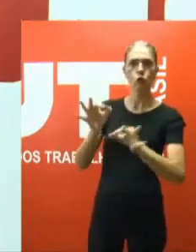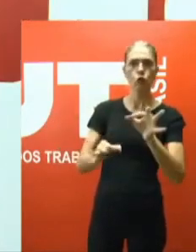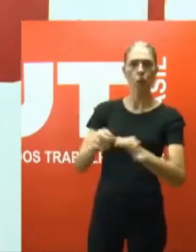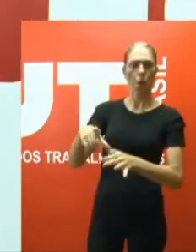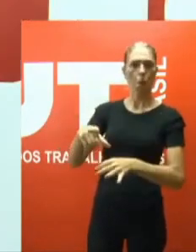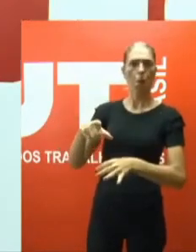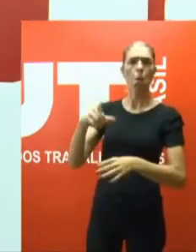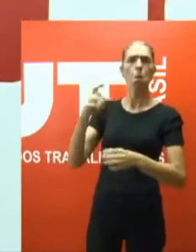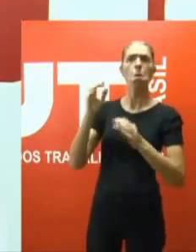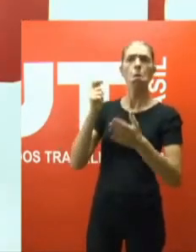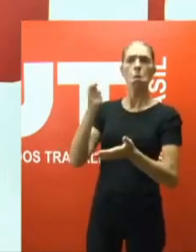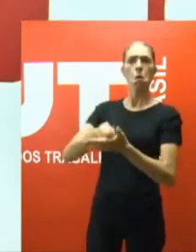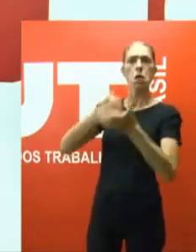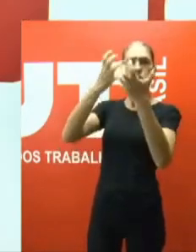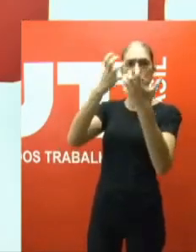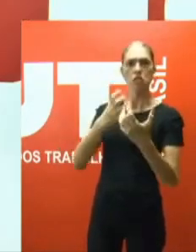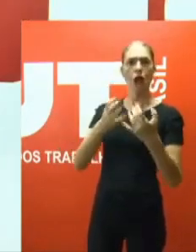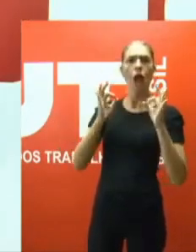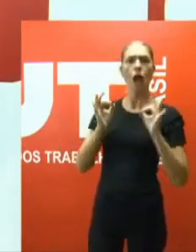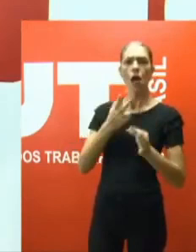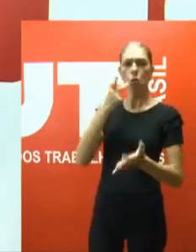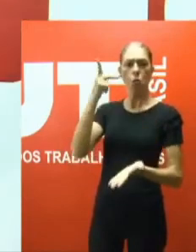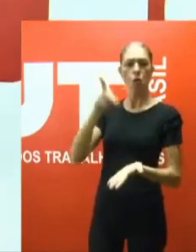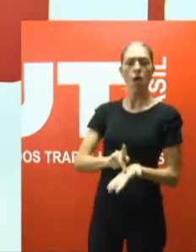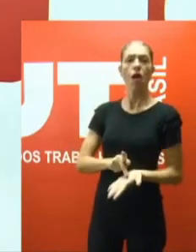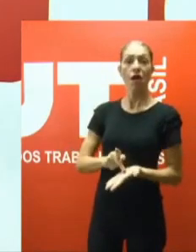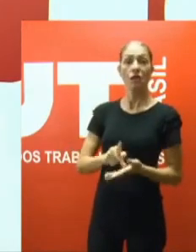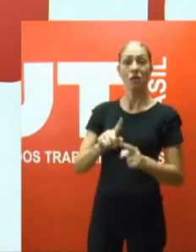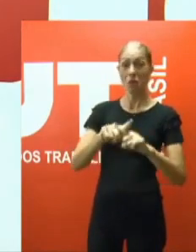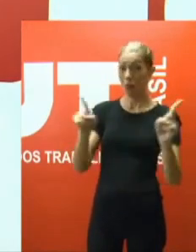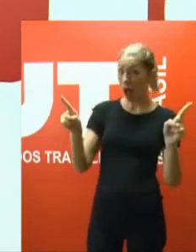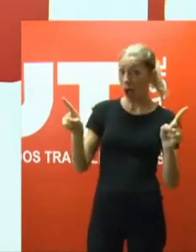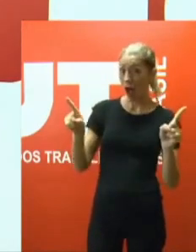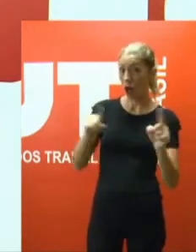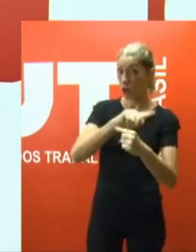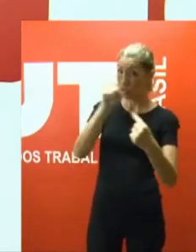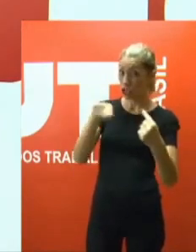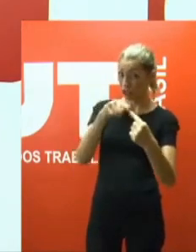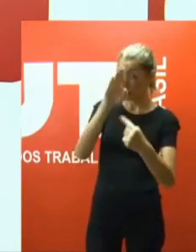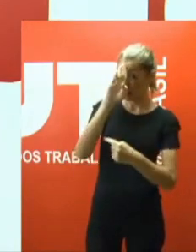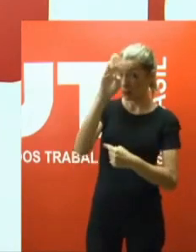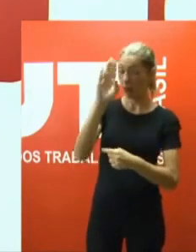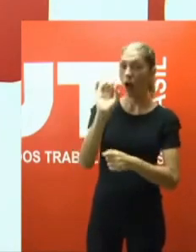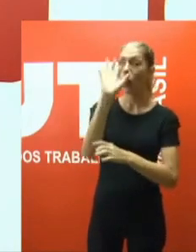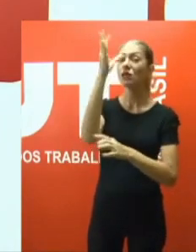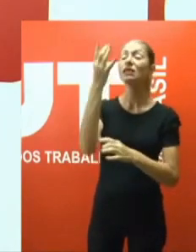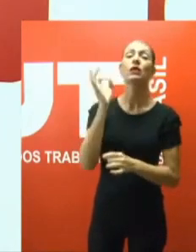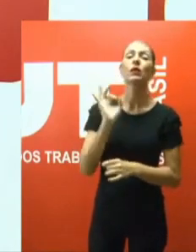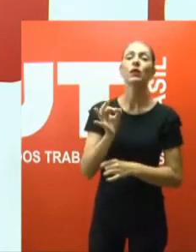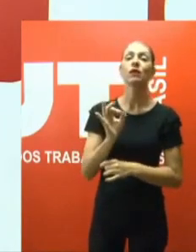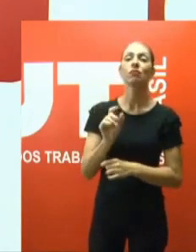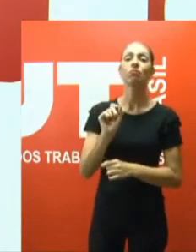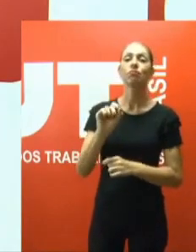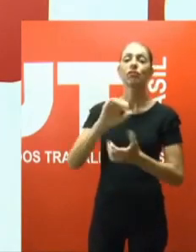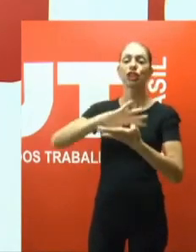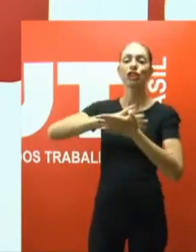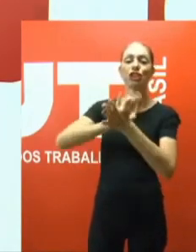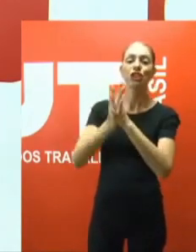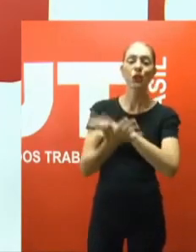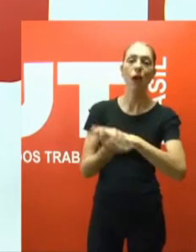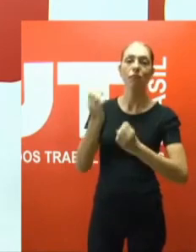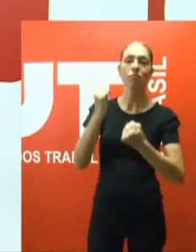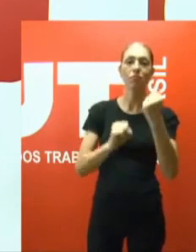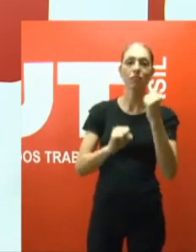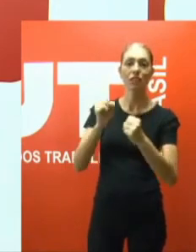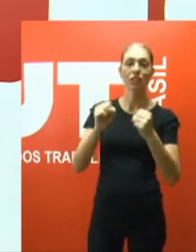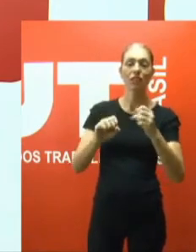sério, totalmente honestos, quando o objetivo principal aconteceu. Aconteceu a destruição da indústria de engenharia